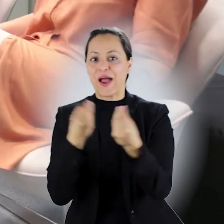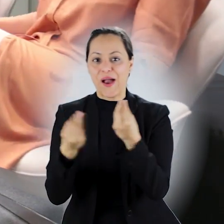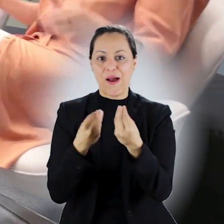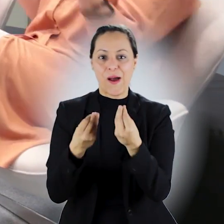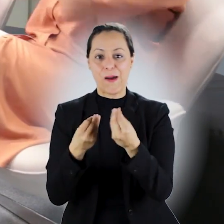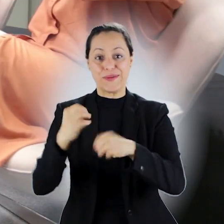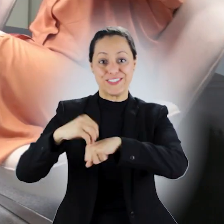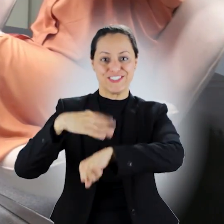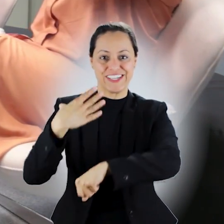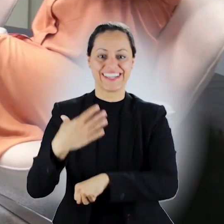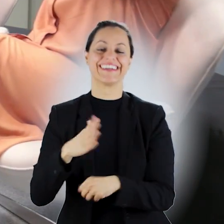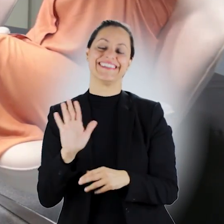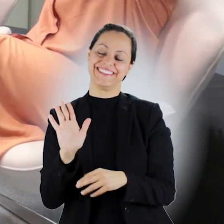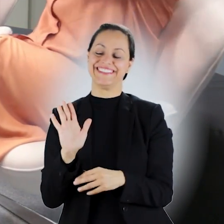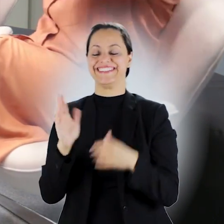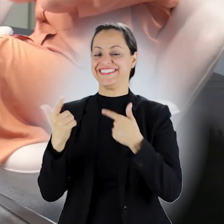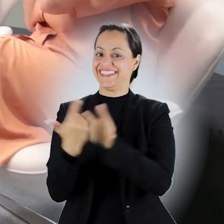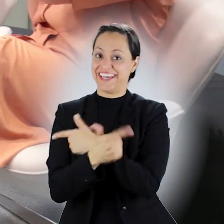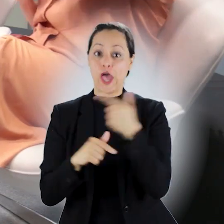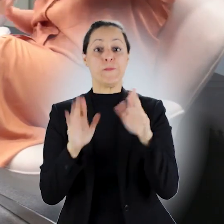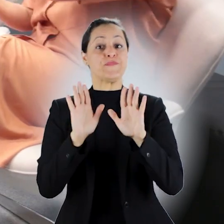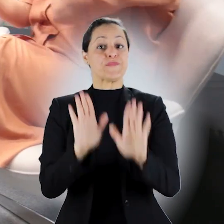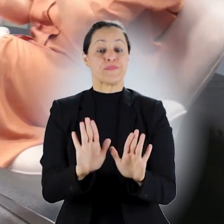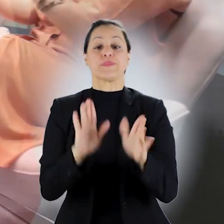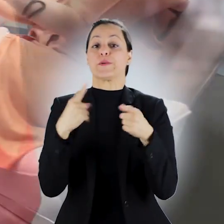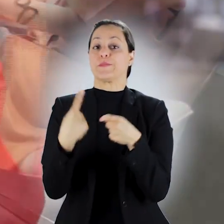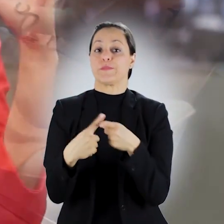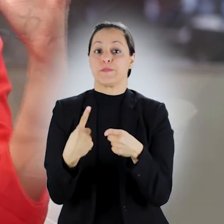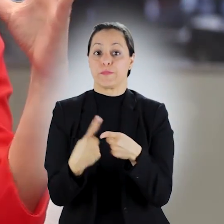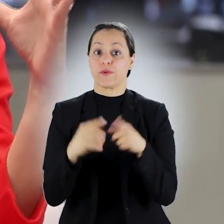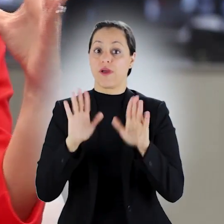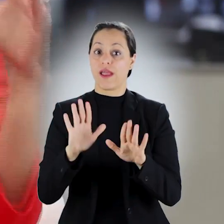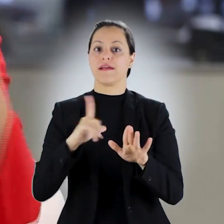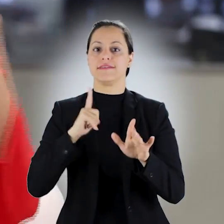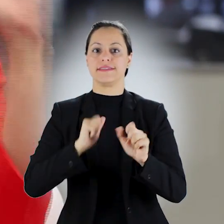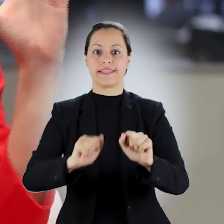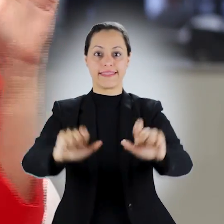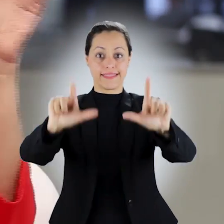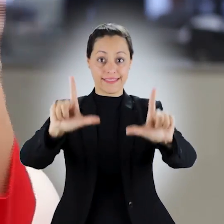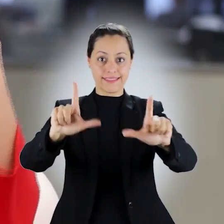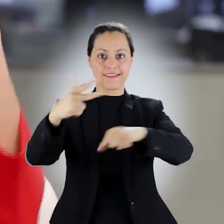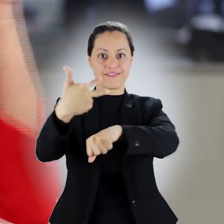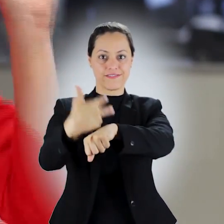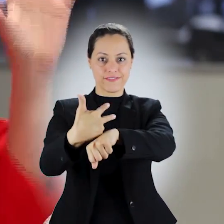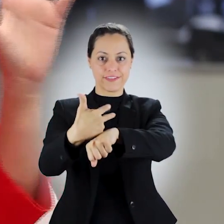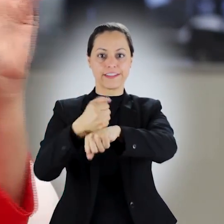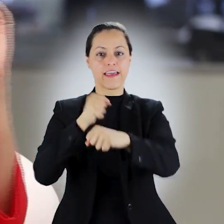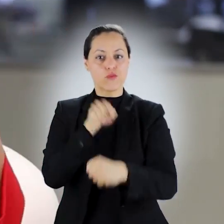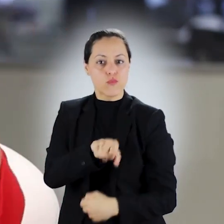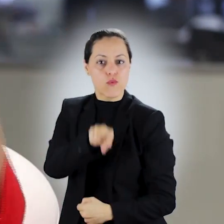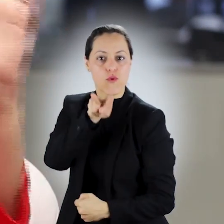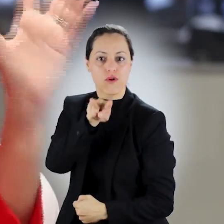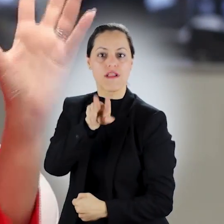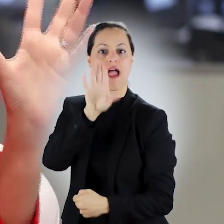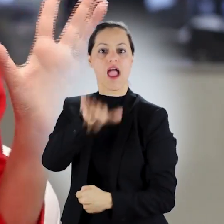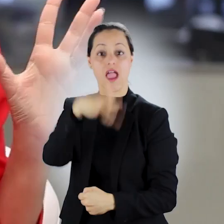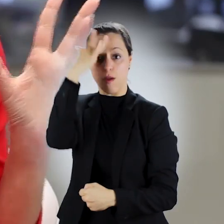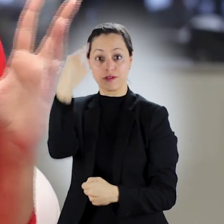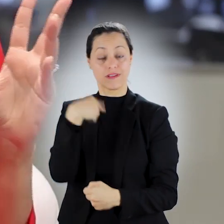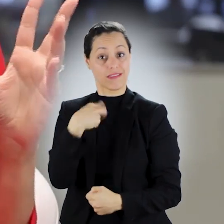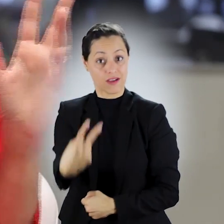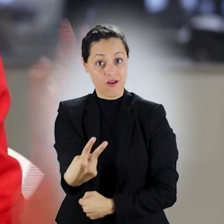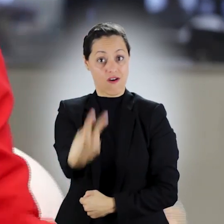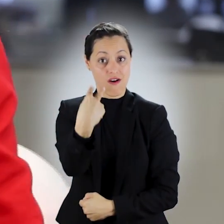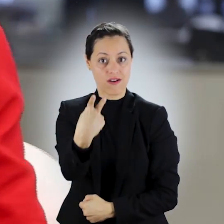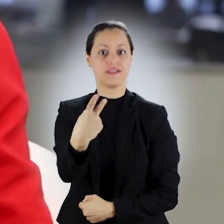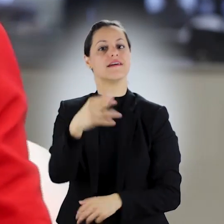também. Mexendo. Que mais? Então, por quê? Porque o vídeo, né, a televisão, é um olhar, vamos dizer assim, né? É o observador,